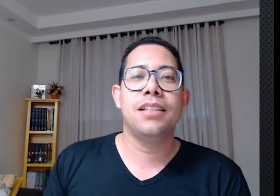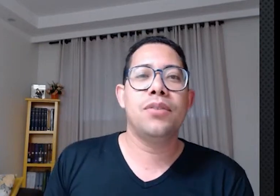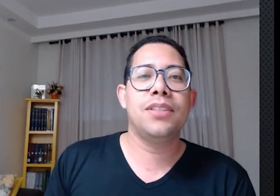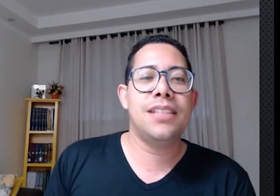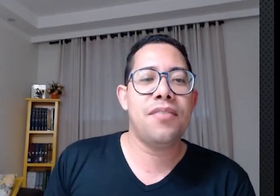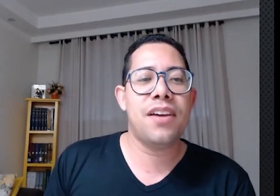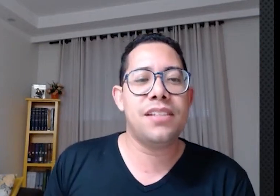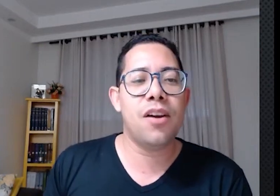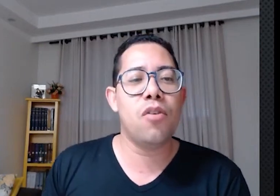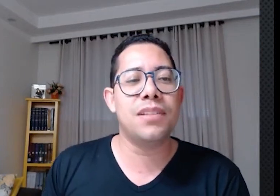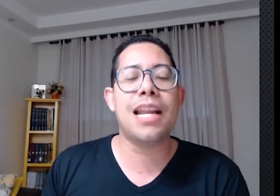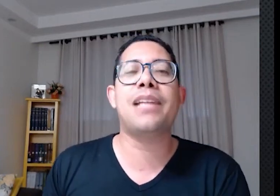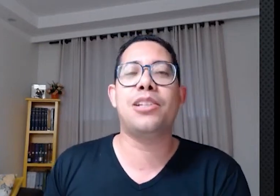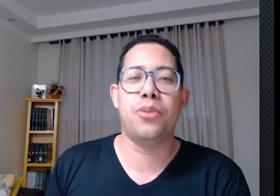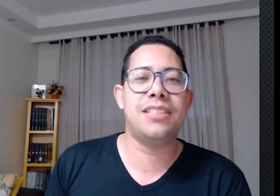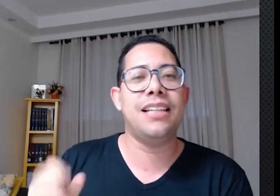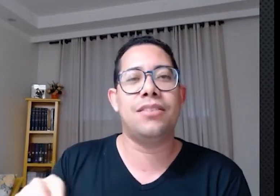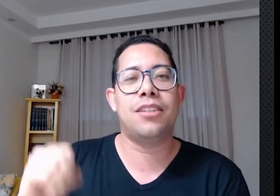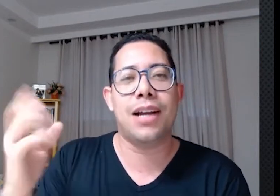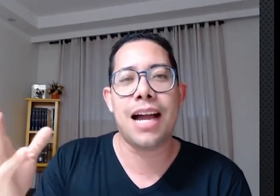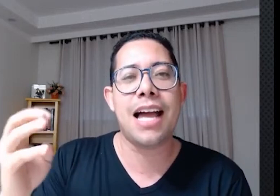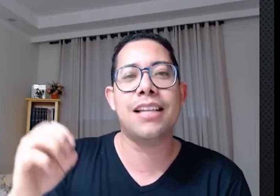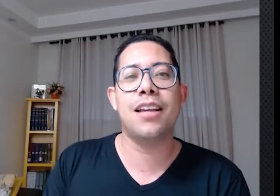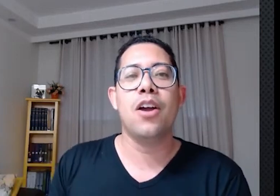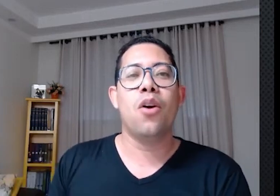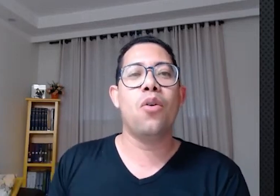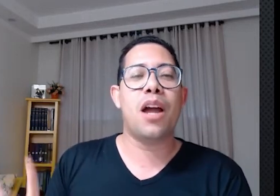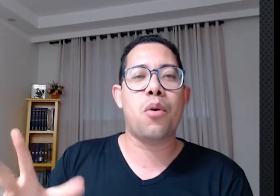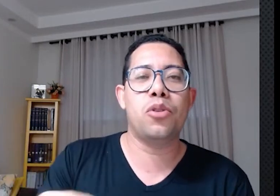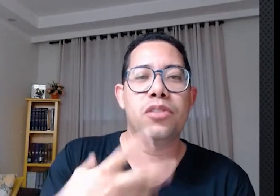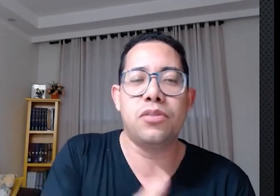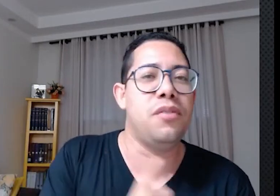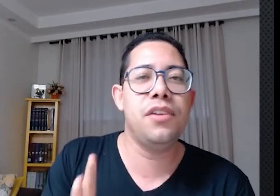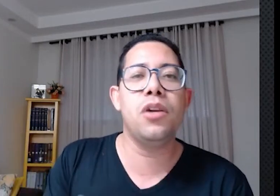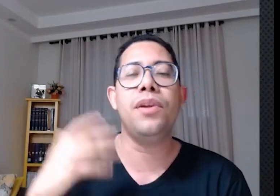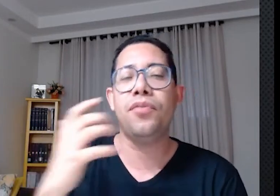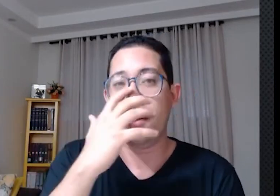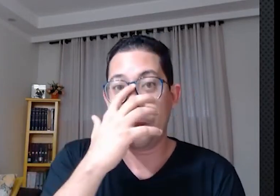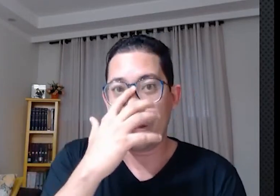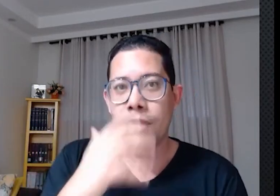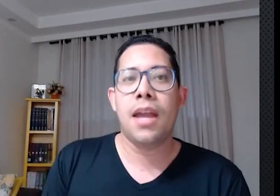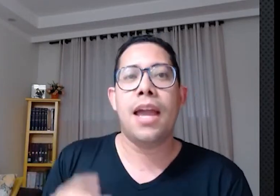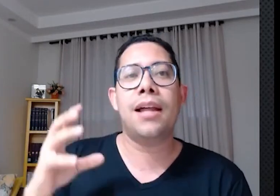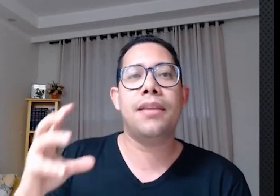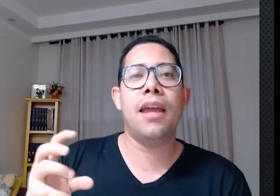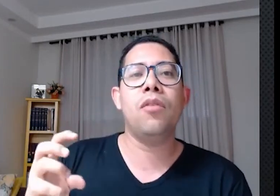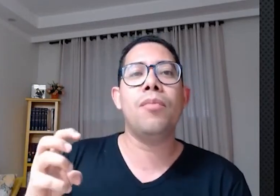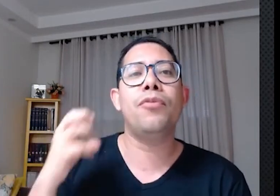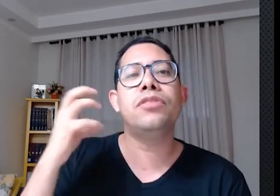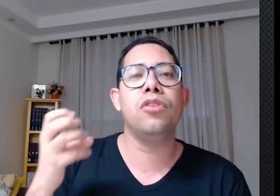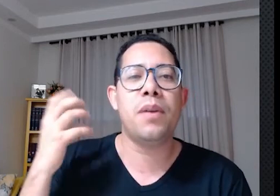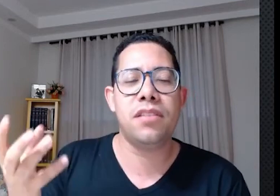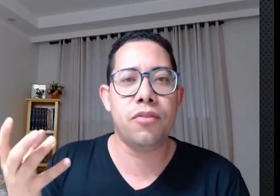para você fazer algumas adaptações aí dentro da sua casa ou na construção civil, enfim. Ela tem